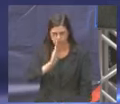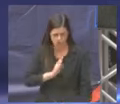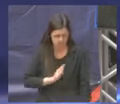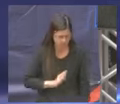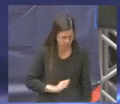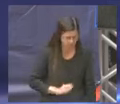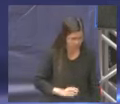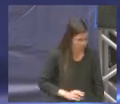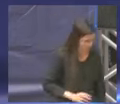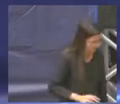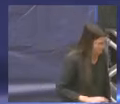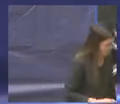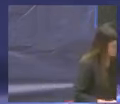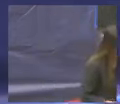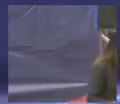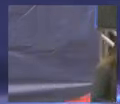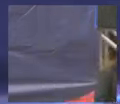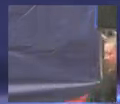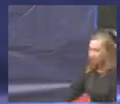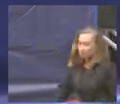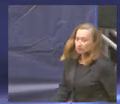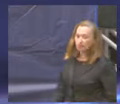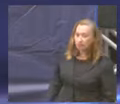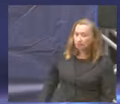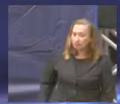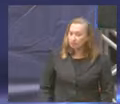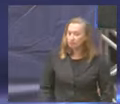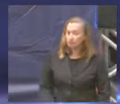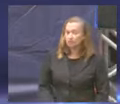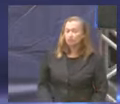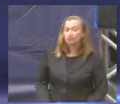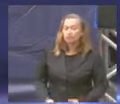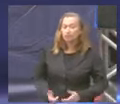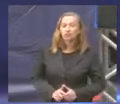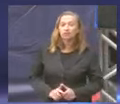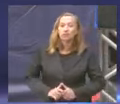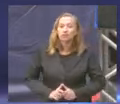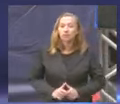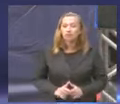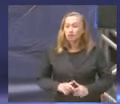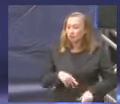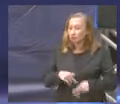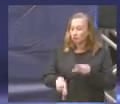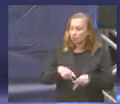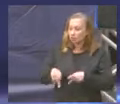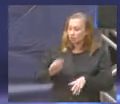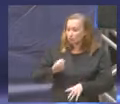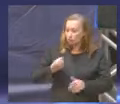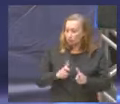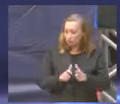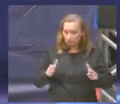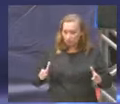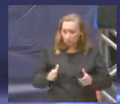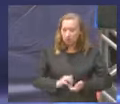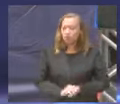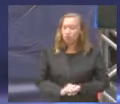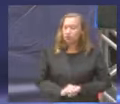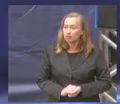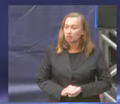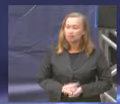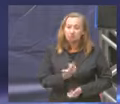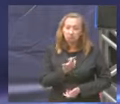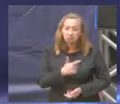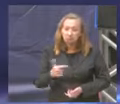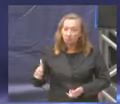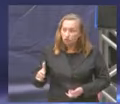com carteiras digitais e PIX, você trouxe uma grande parcela da população que era desbancarizada, que não